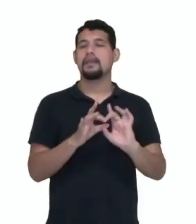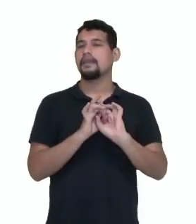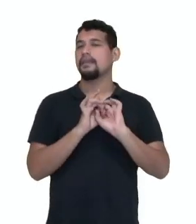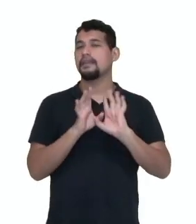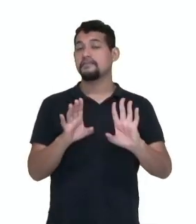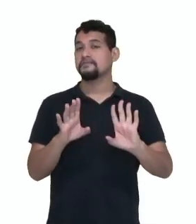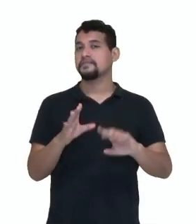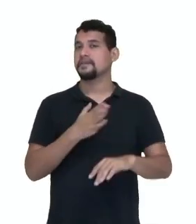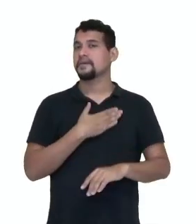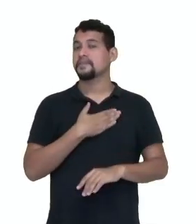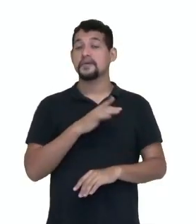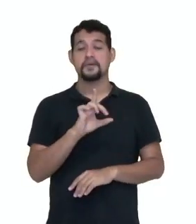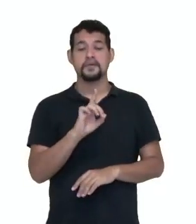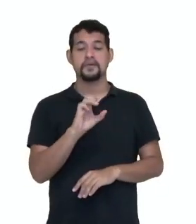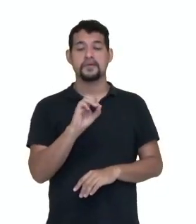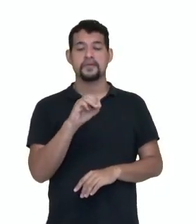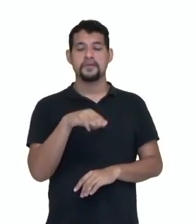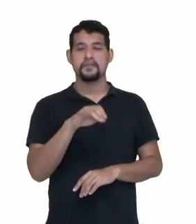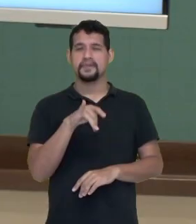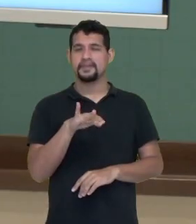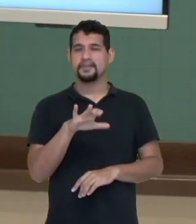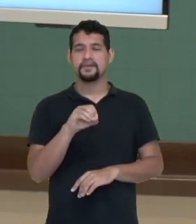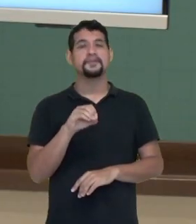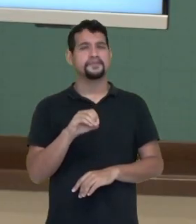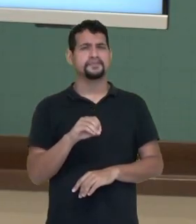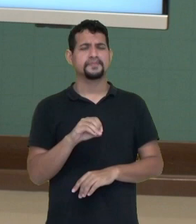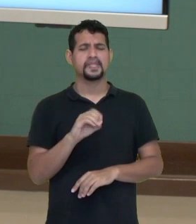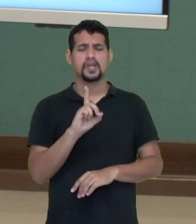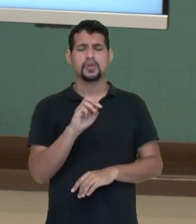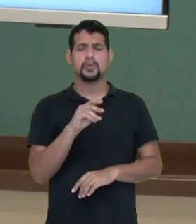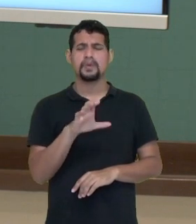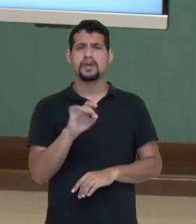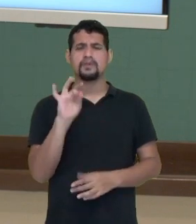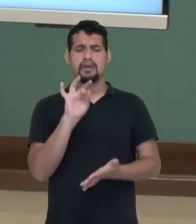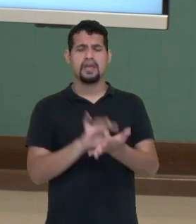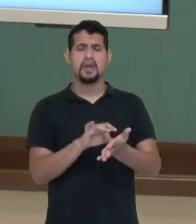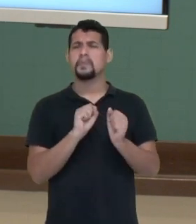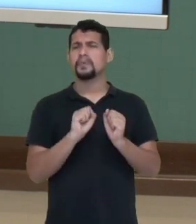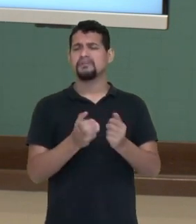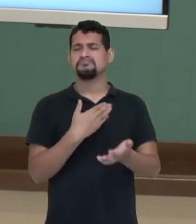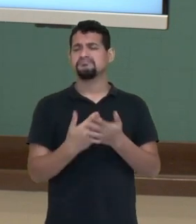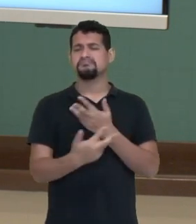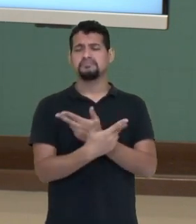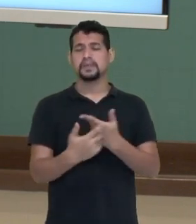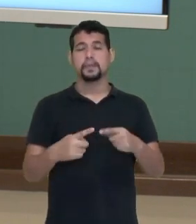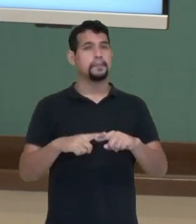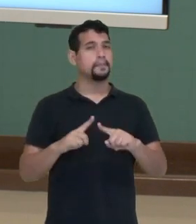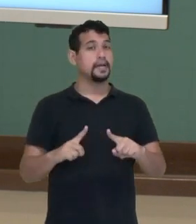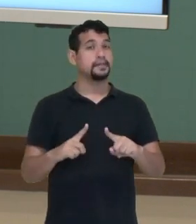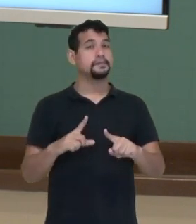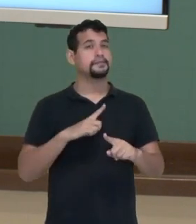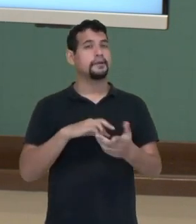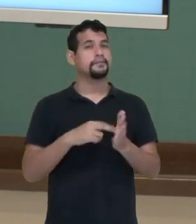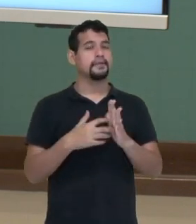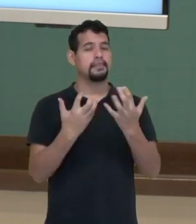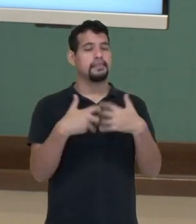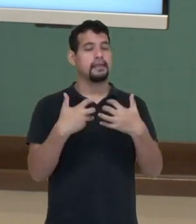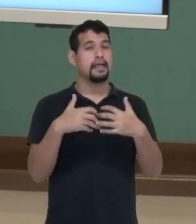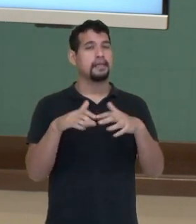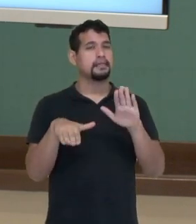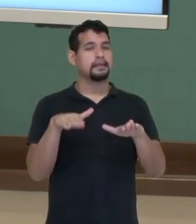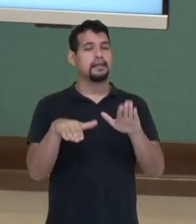é o meu domínio que nós chamamos. O meu domínio é real, posso colocar qualquer coisa. Agora, o que sai da máquina depende da